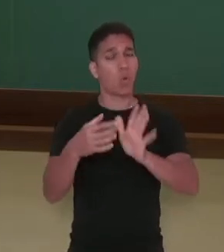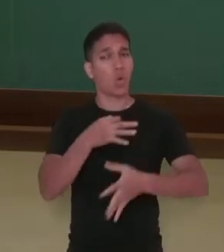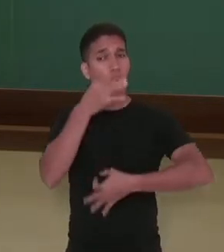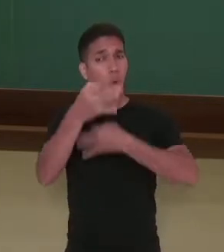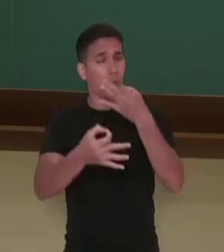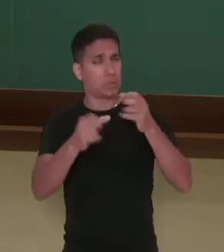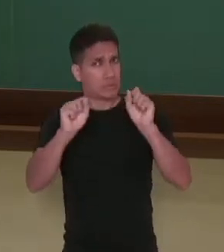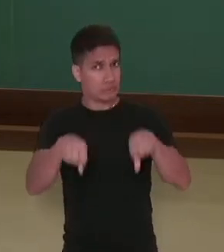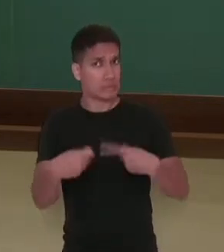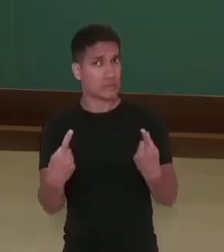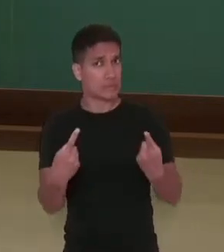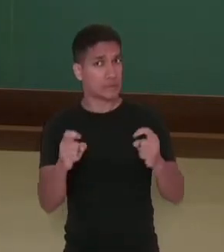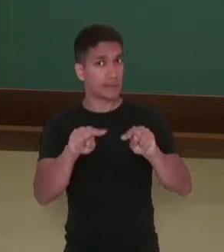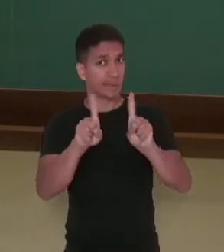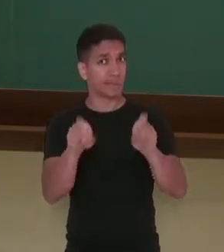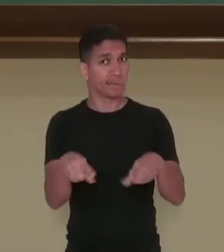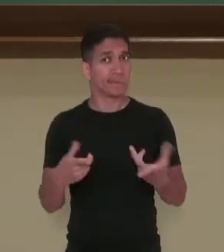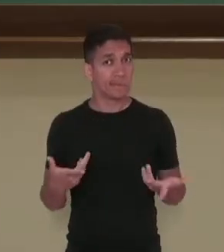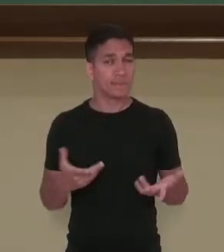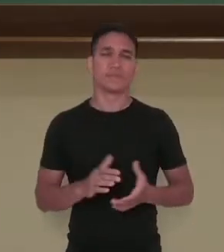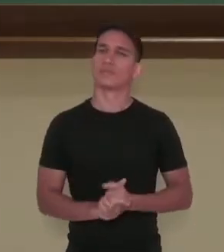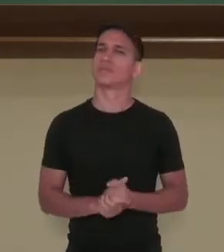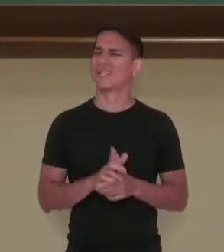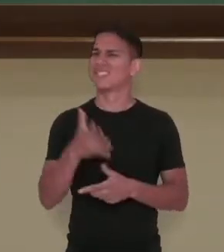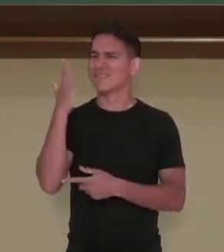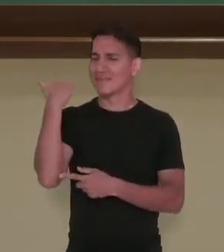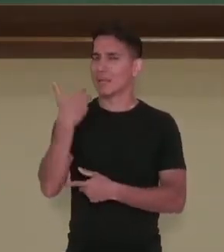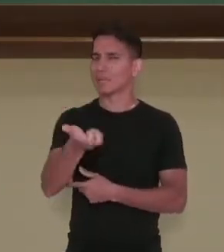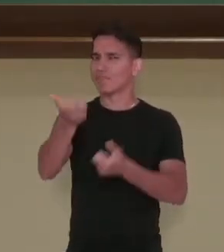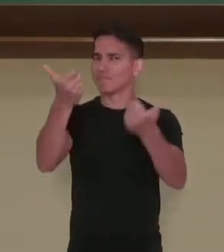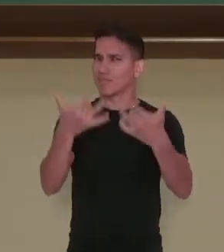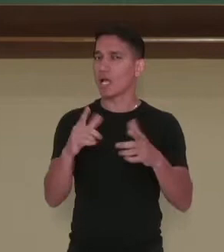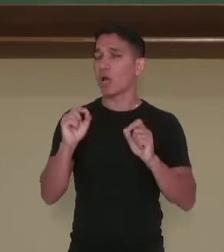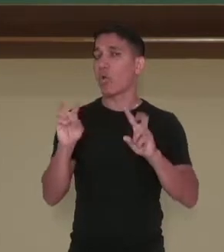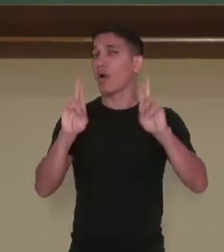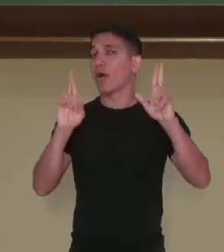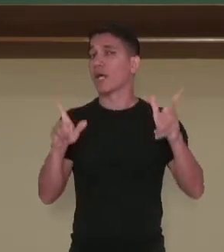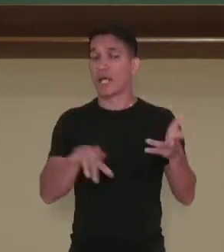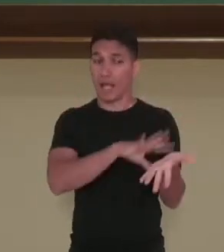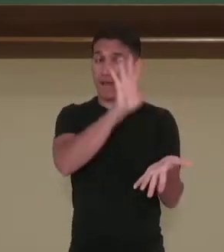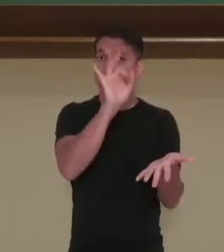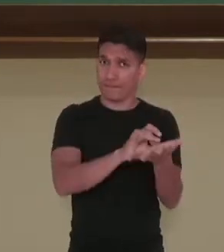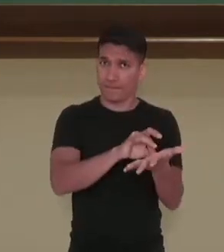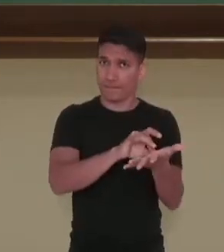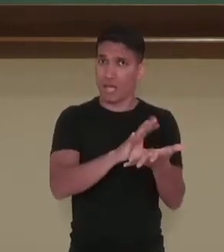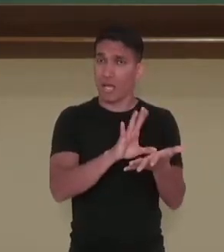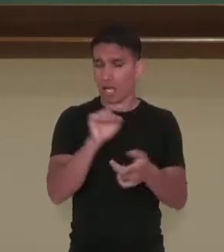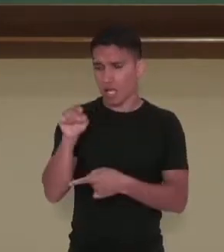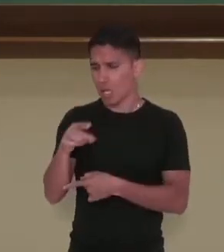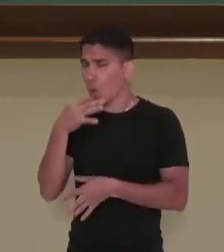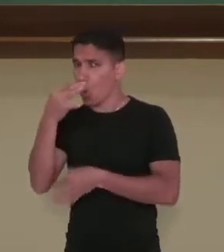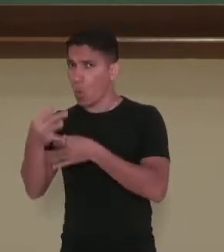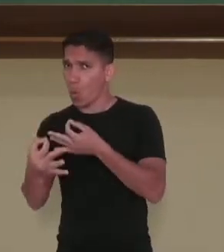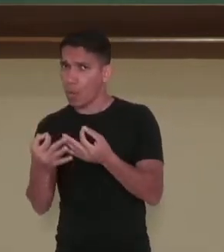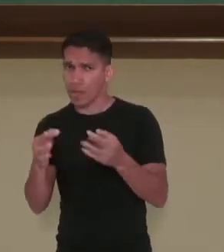opiniões? Você saberia me dizer qual é a diferença entre um fato e uma opinião?